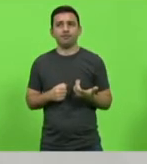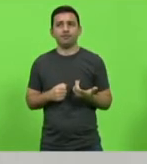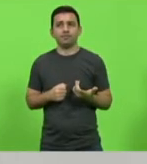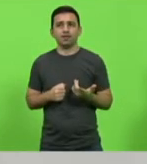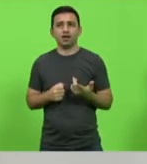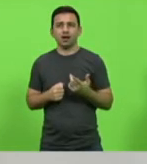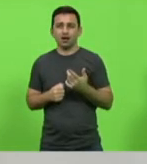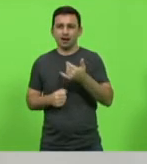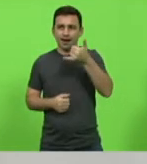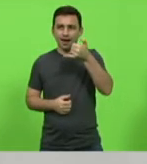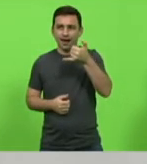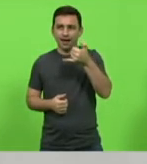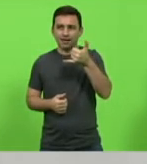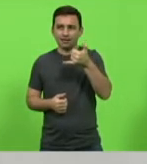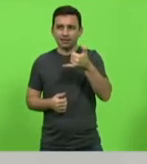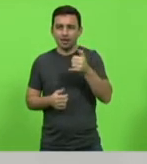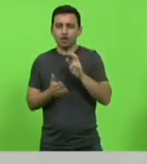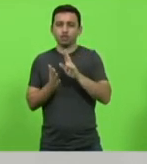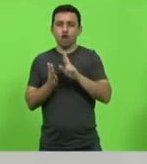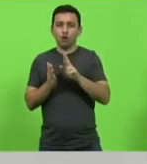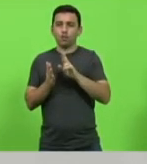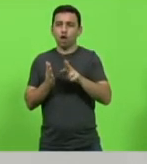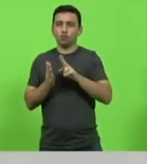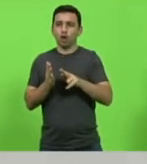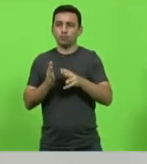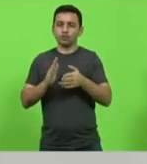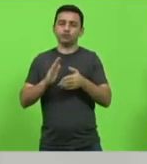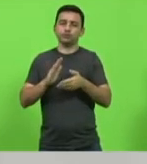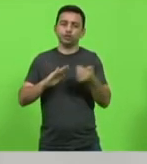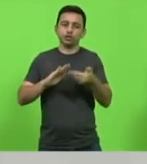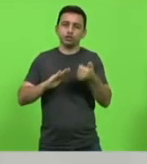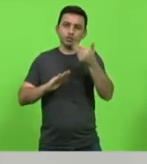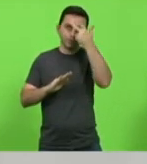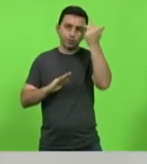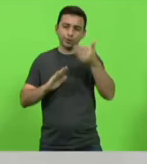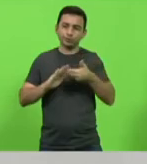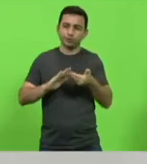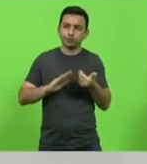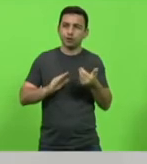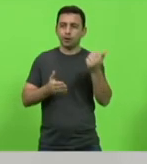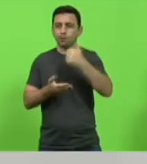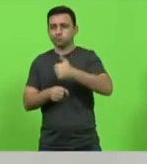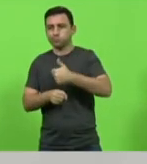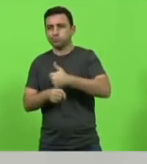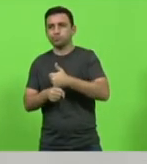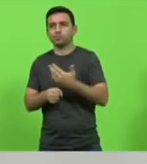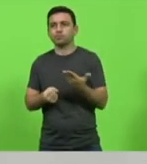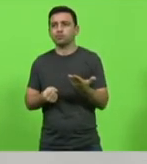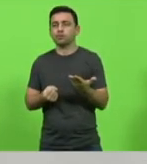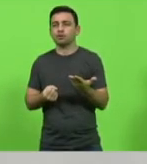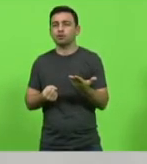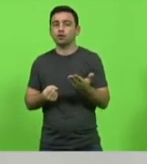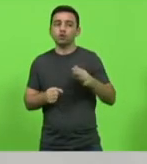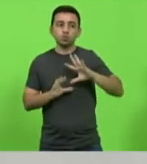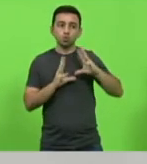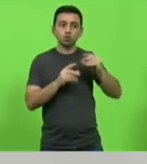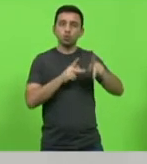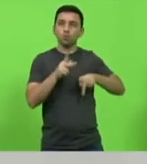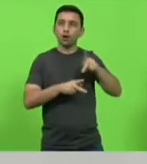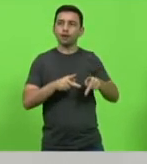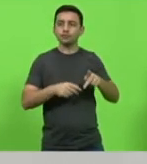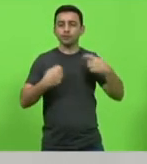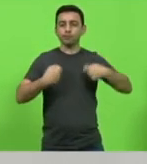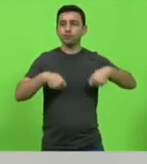as canetas douradas ficavam nomeando exonerando-o cargos o trabalhador a trabalhadora seguiam precisando de